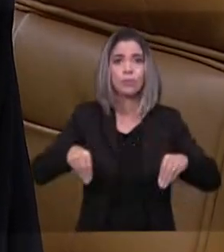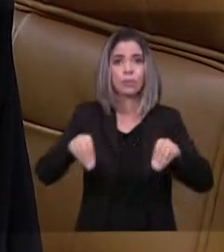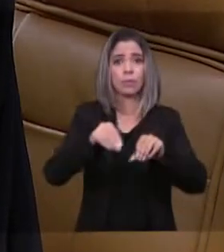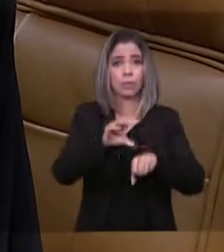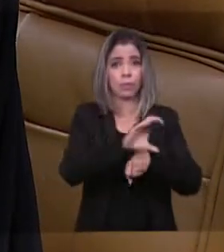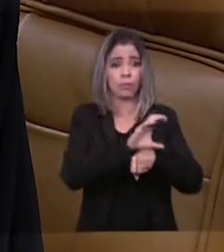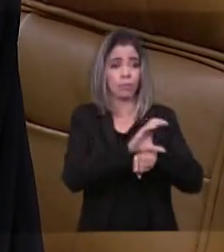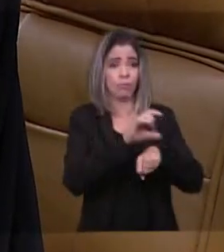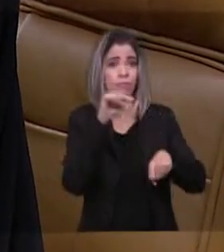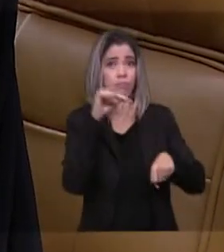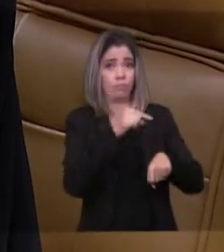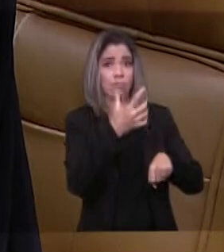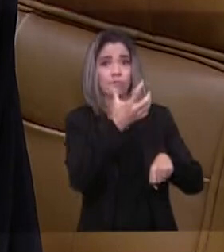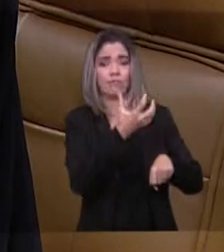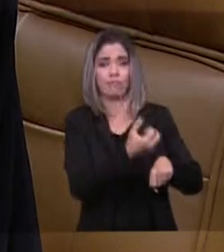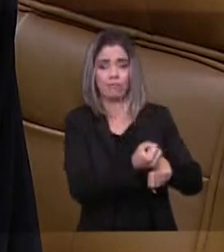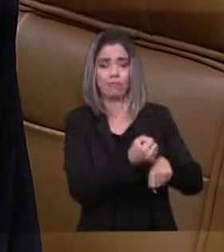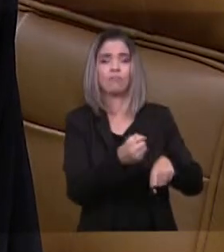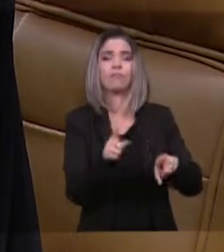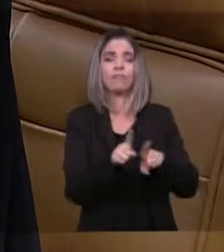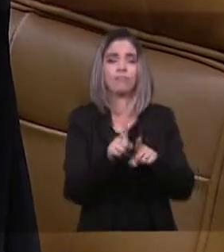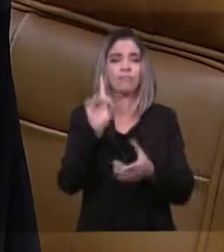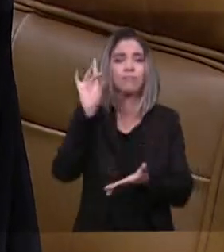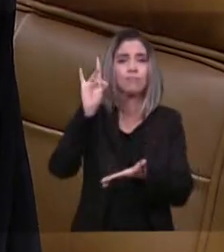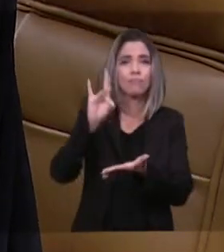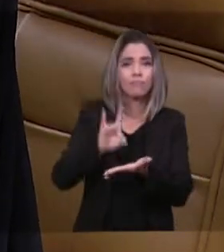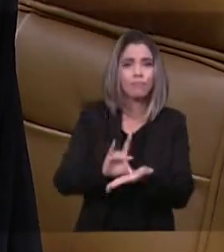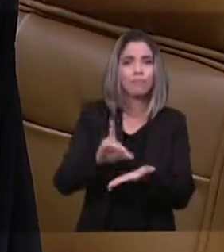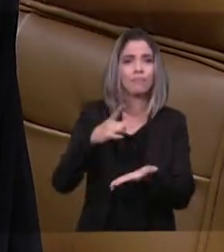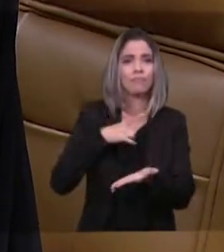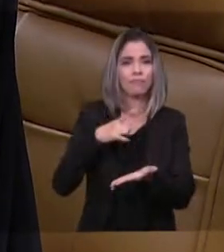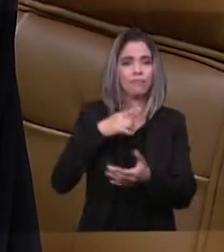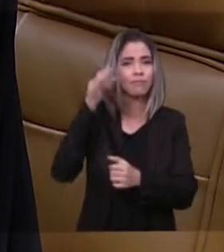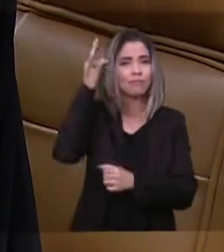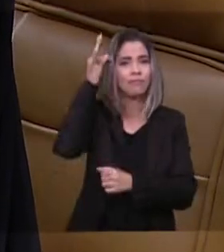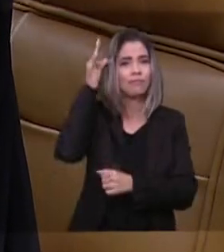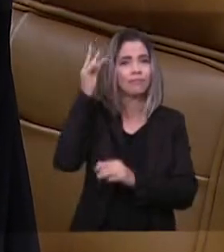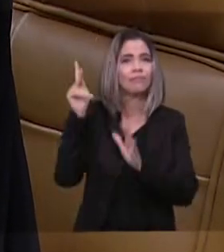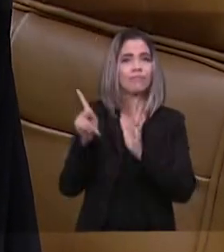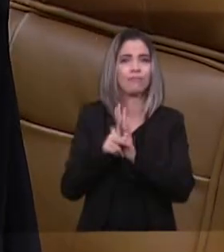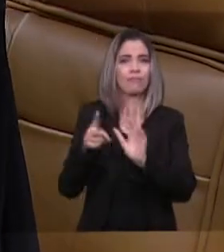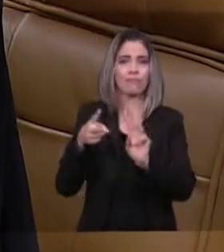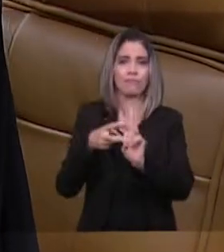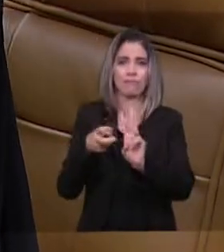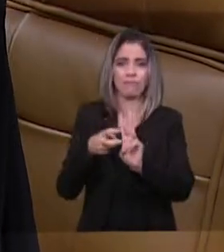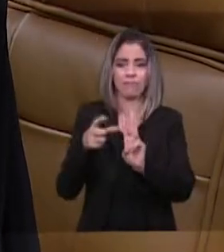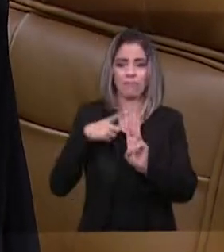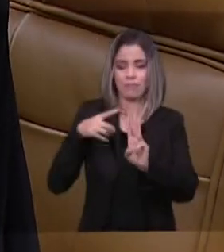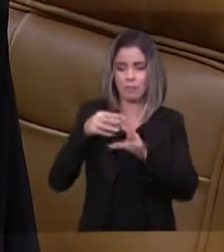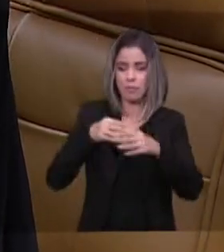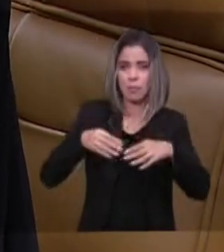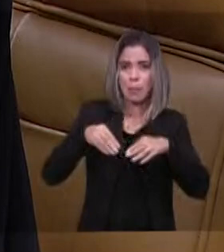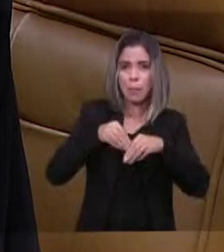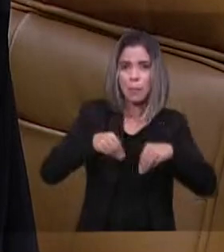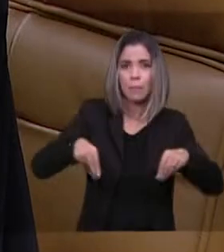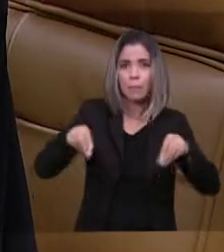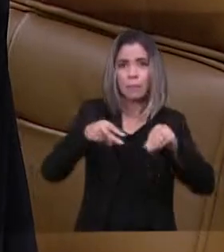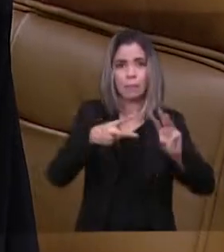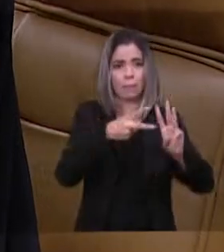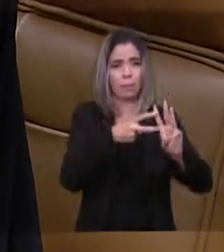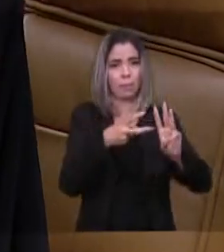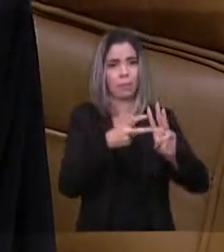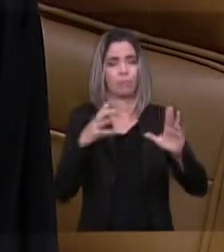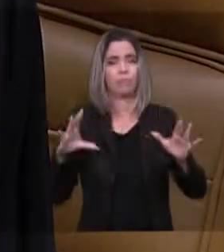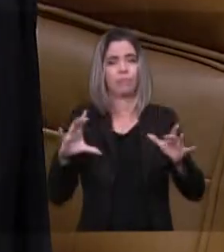Constituição de 88 confirmou a teoria do indigenato, na qual a relação estabelecida entre a terra e o indígena é